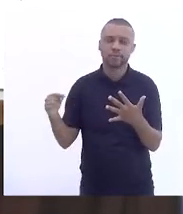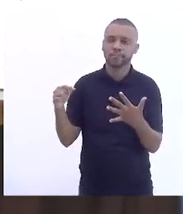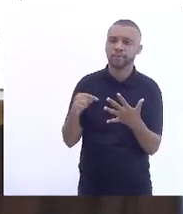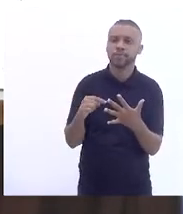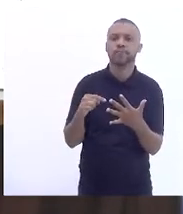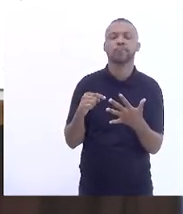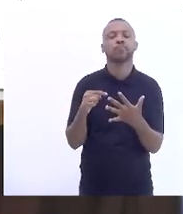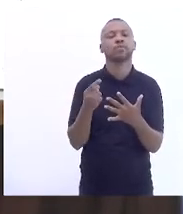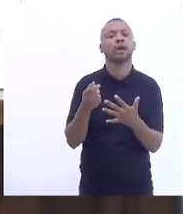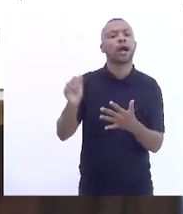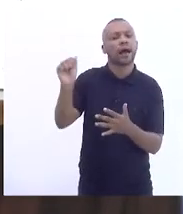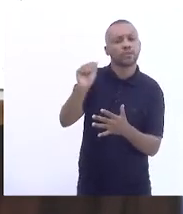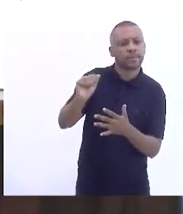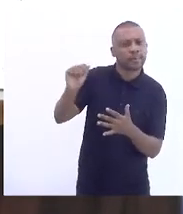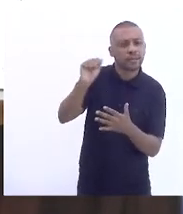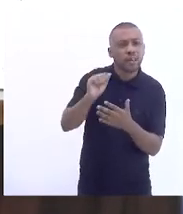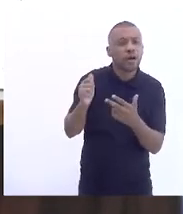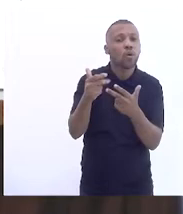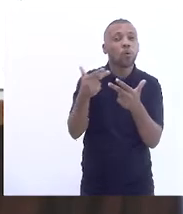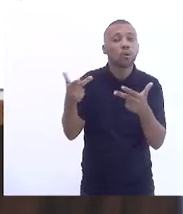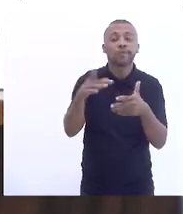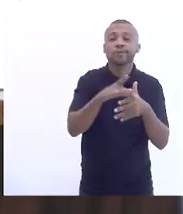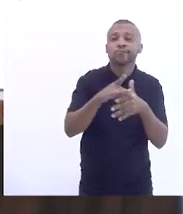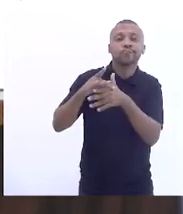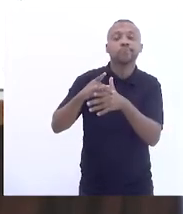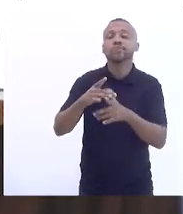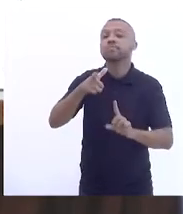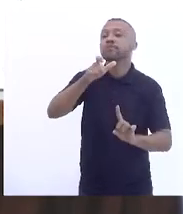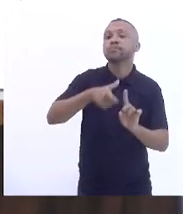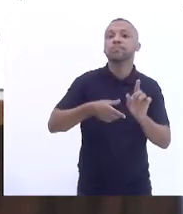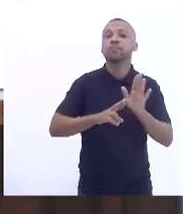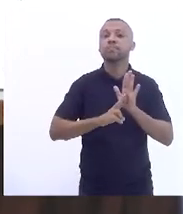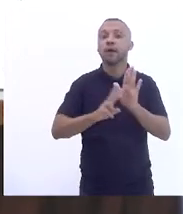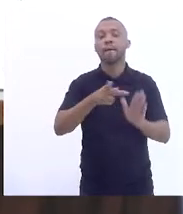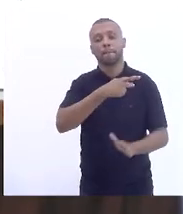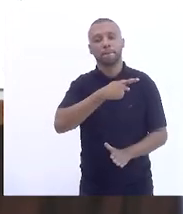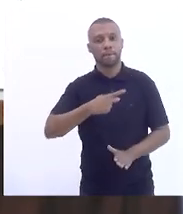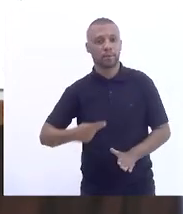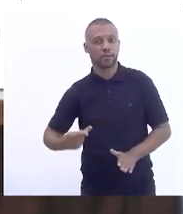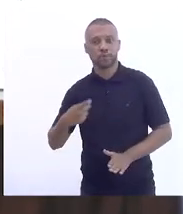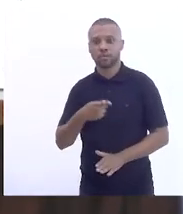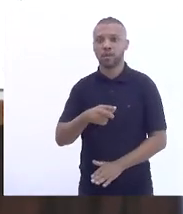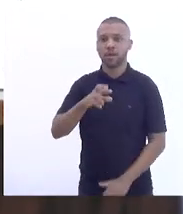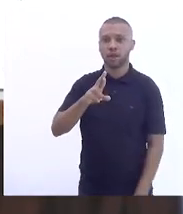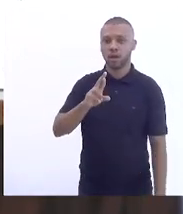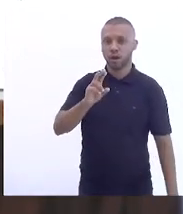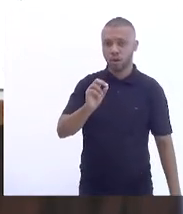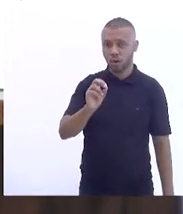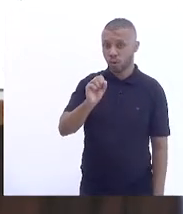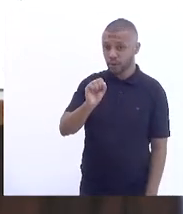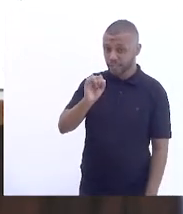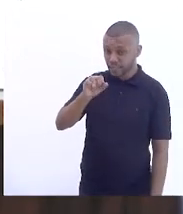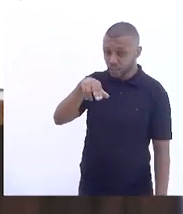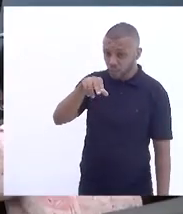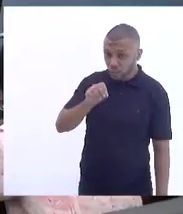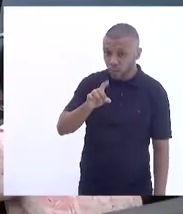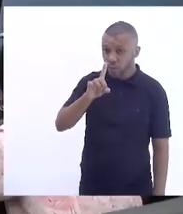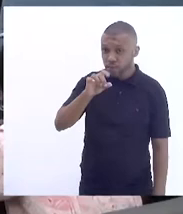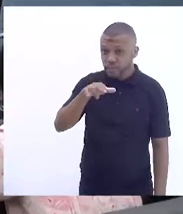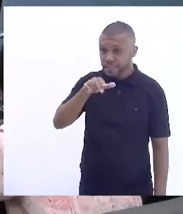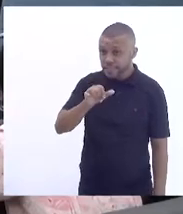lideranças da associação chamam na figura do seu presidente rossino Diniz